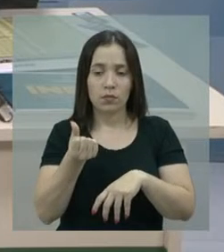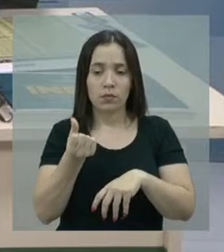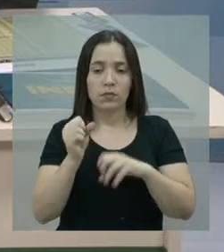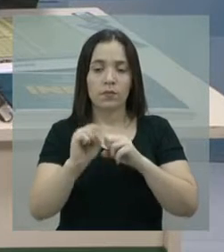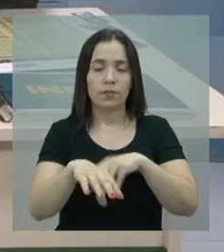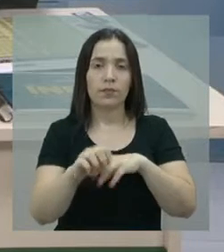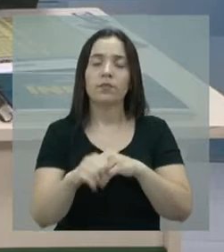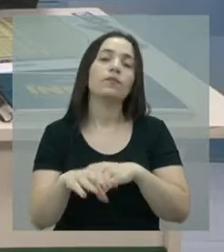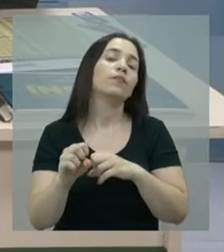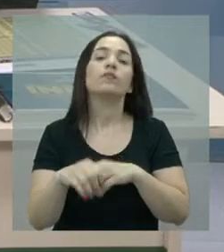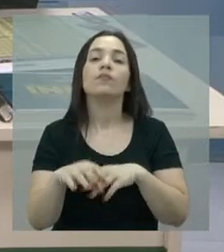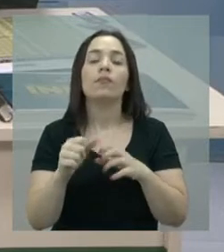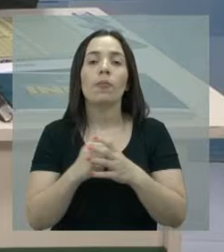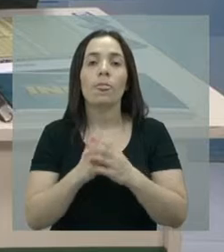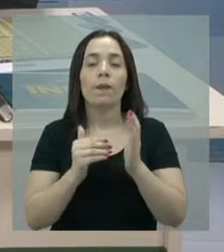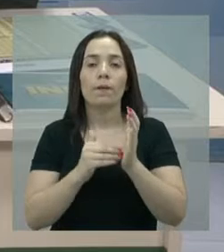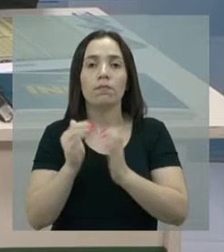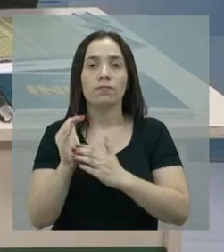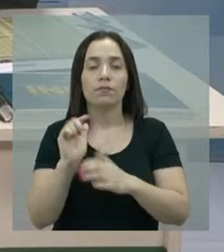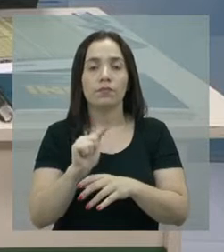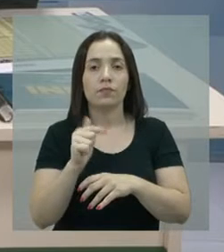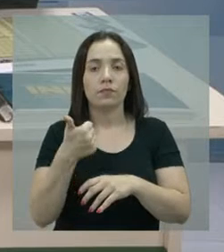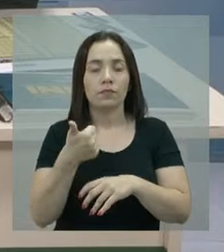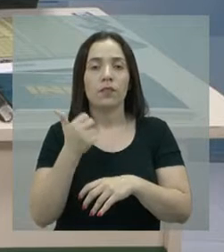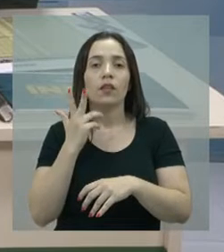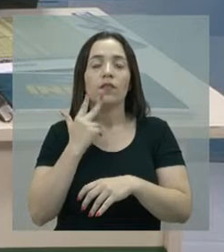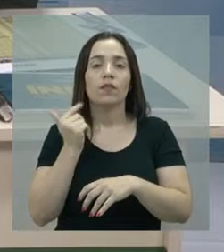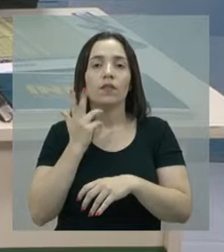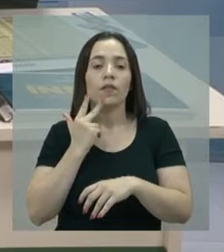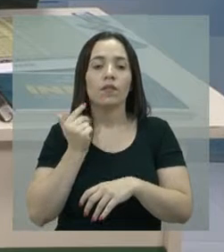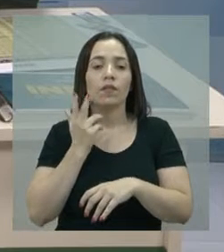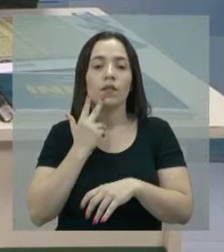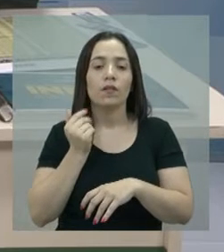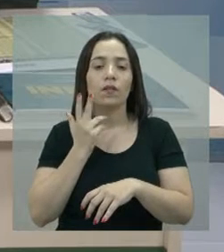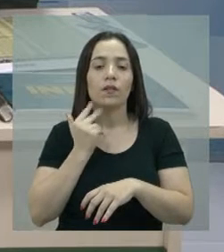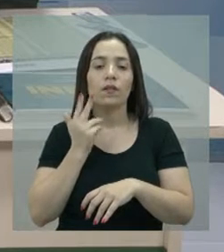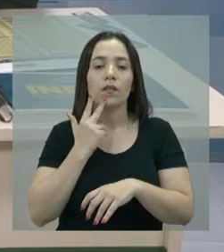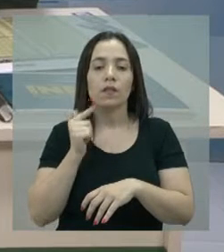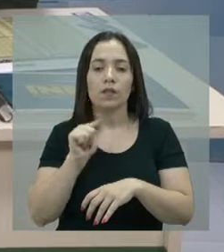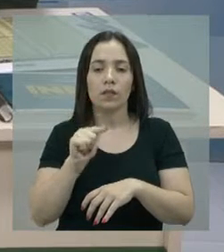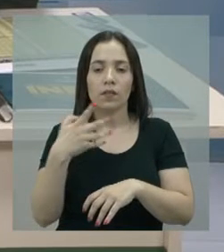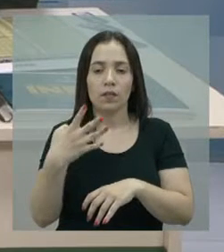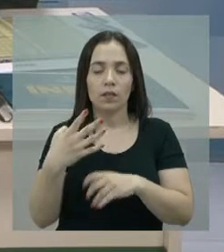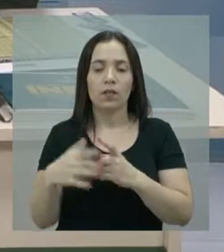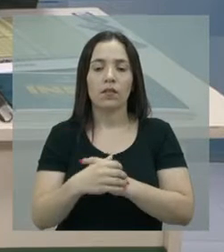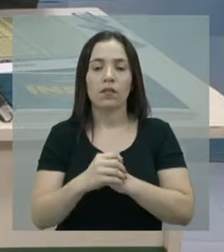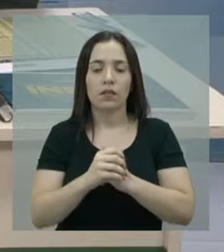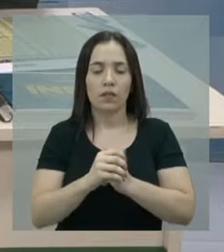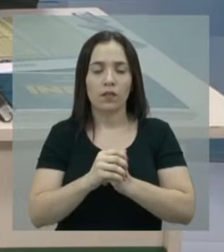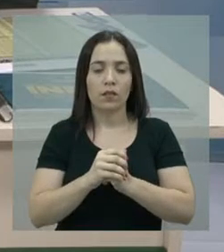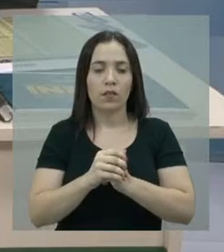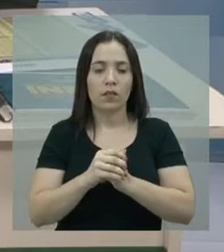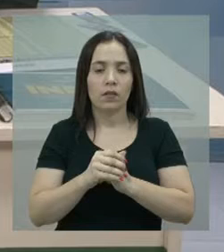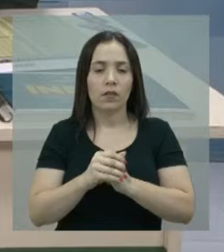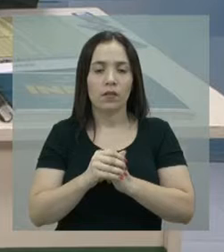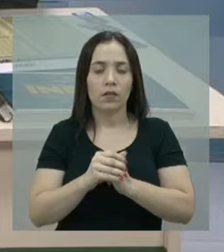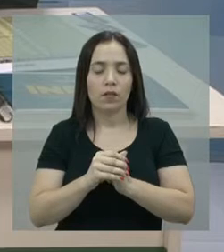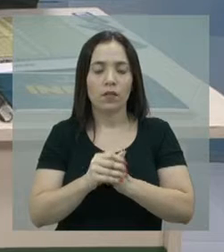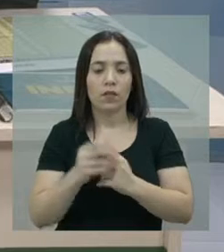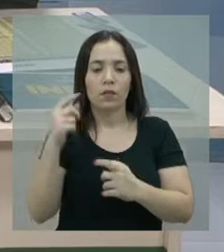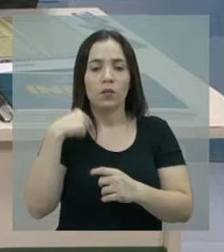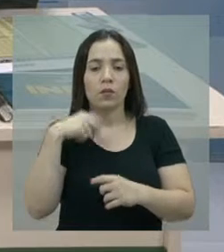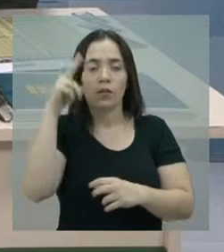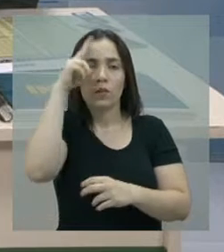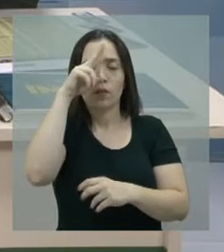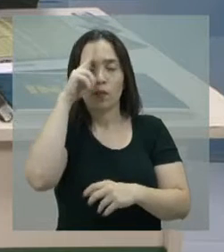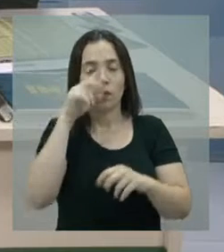educação, e Eusébio 71, Fortaleza 74. 74. Eu me lembro aqui, eu falei